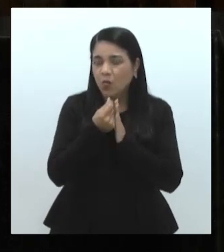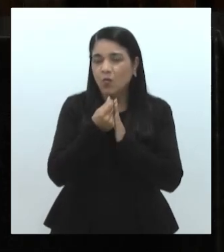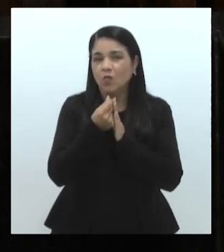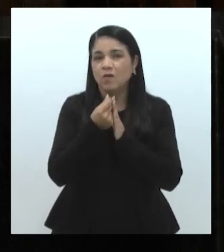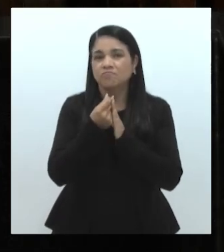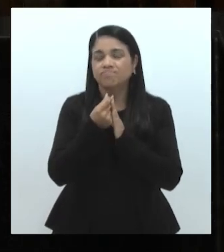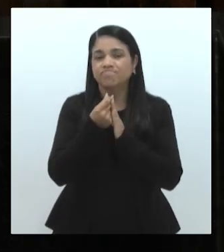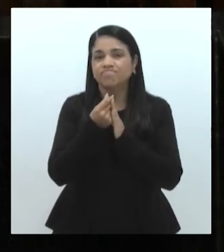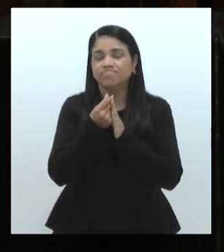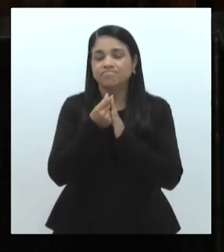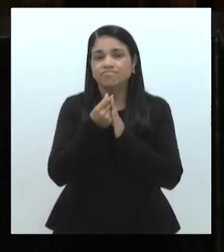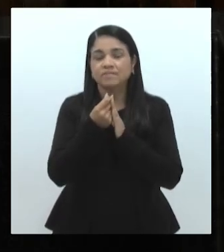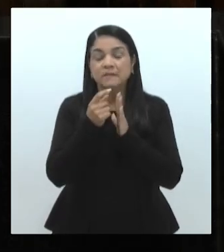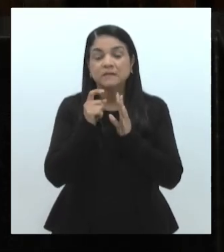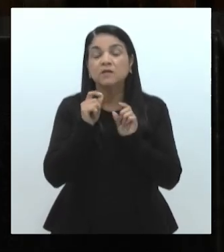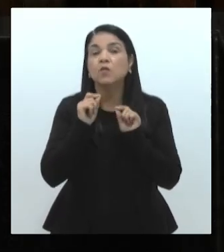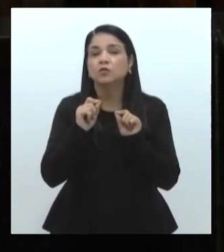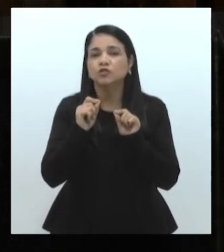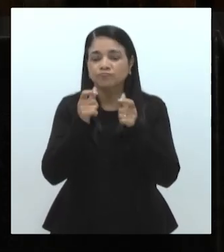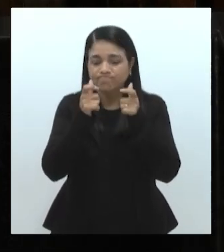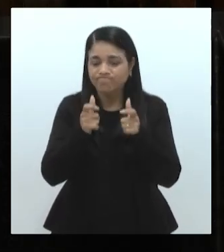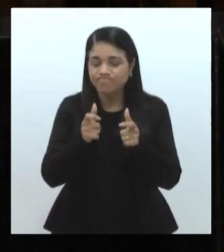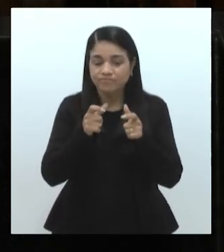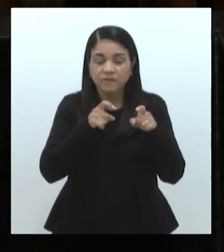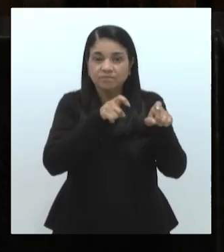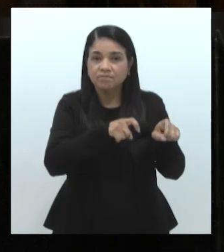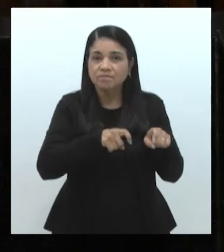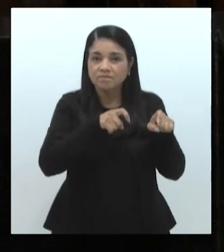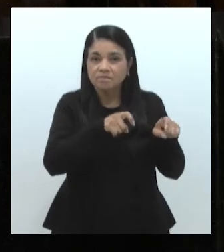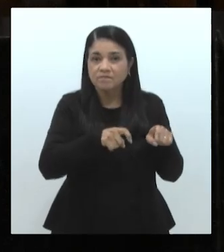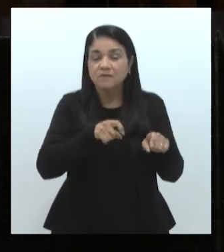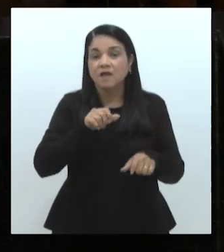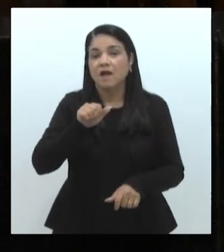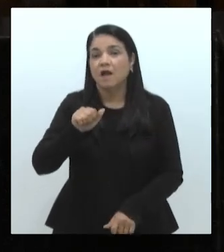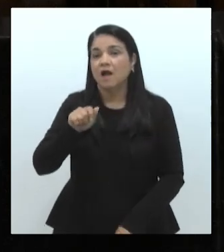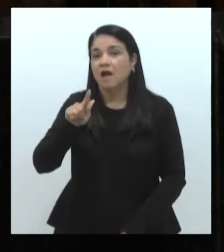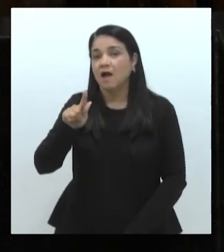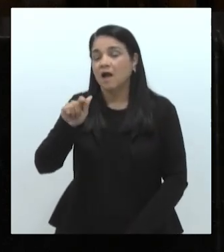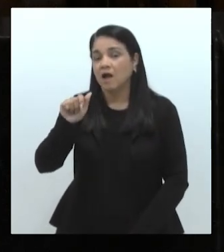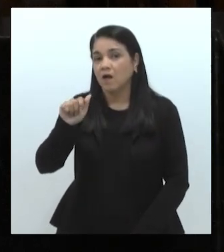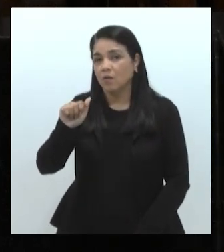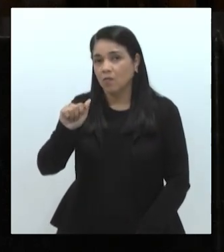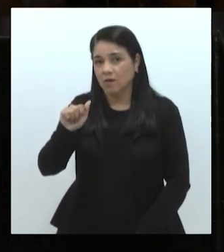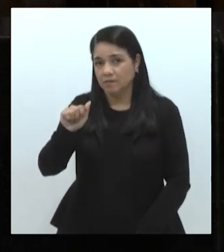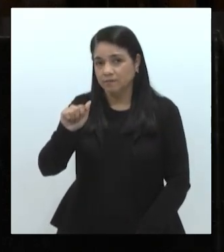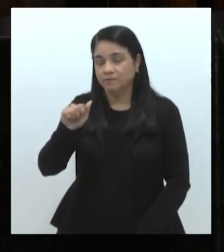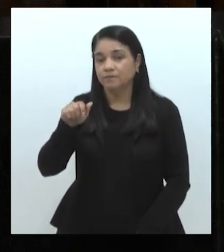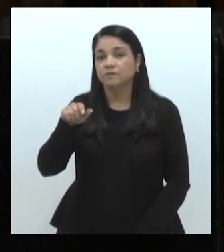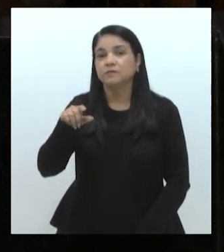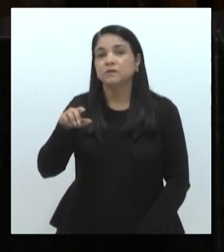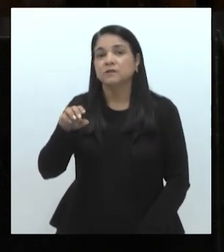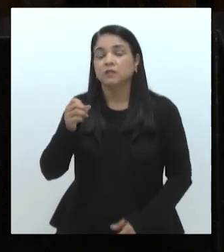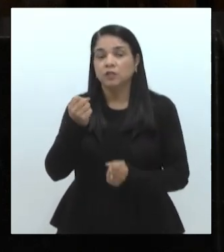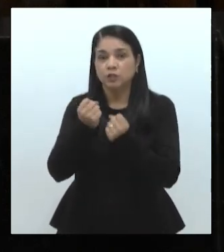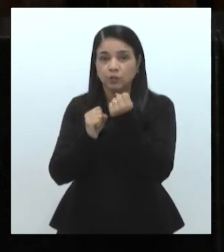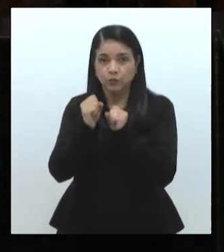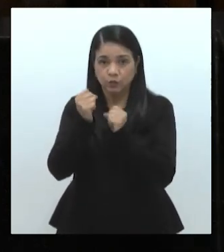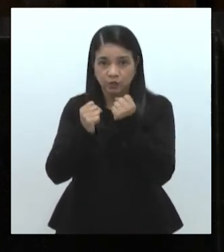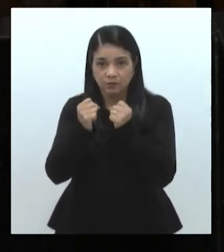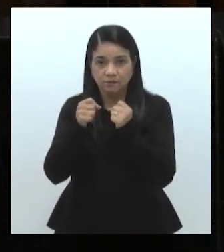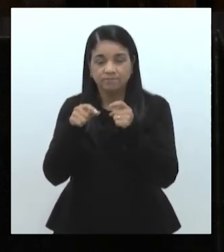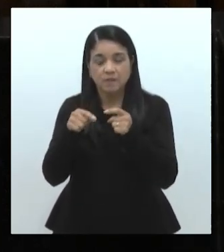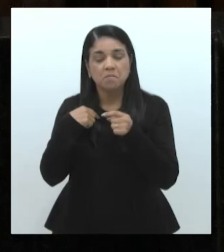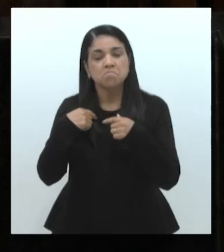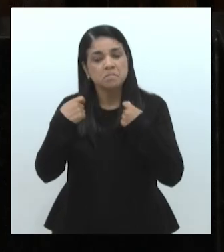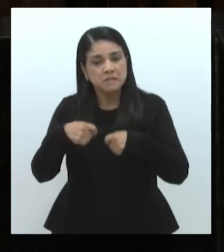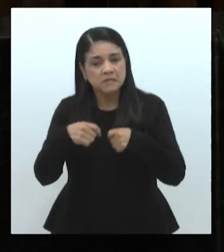na agricultura e na agroindústria, o que nos lembra a relevância de olhar com carinho